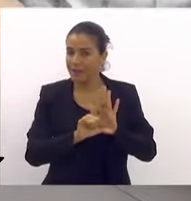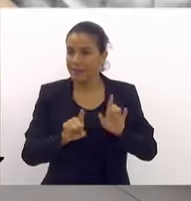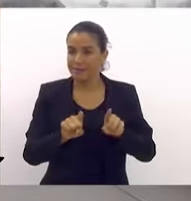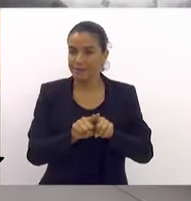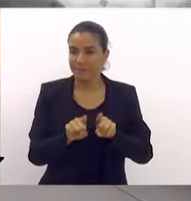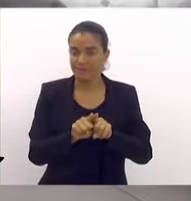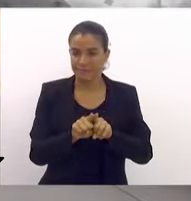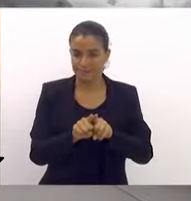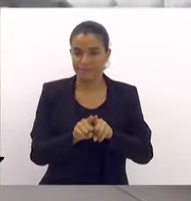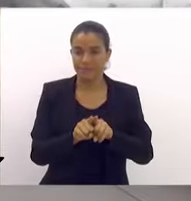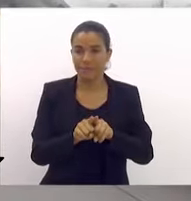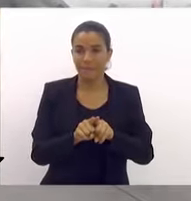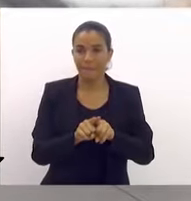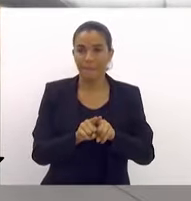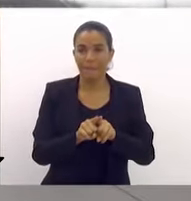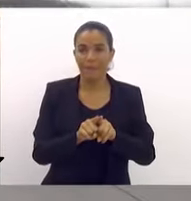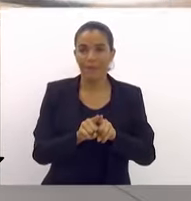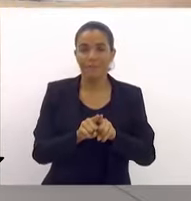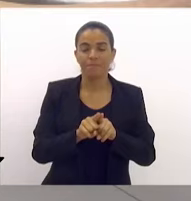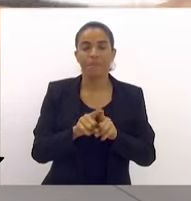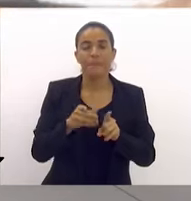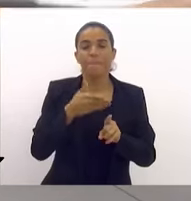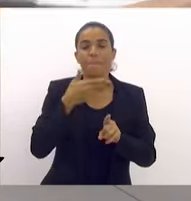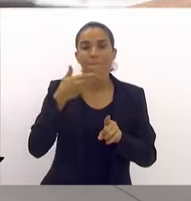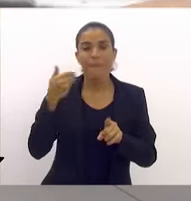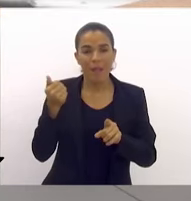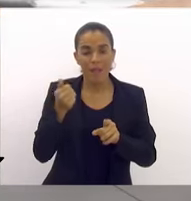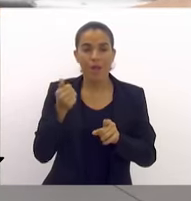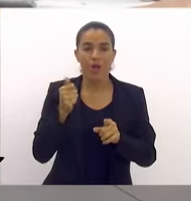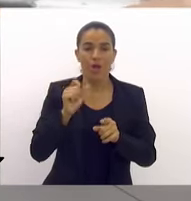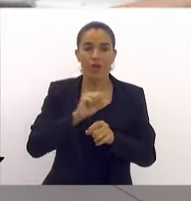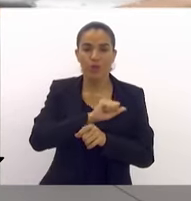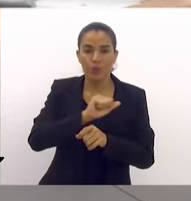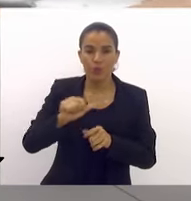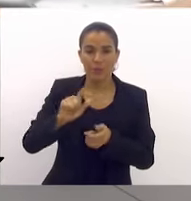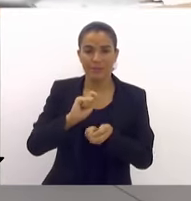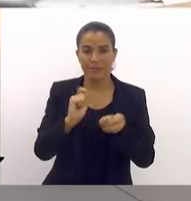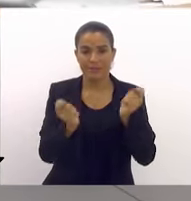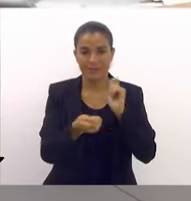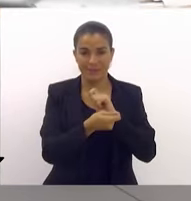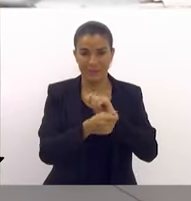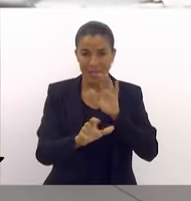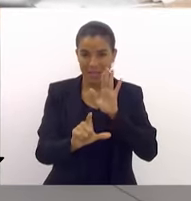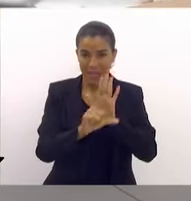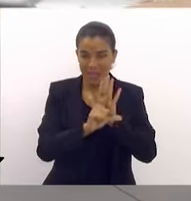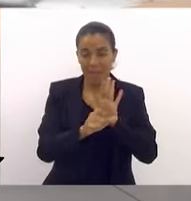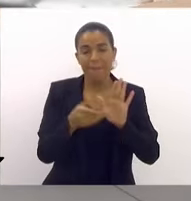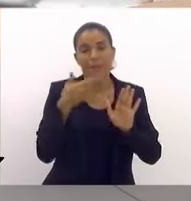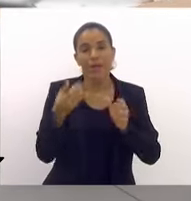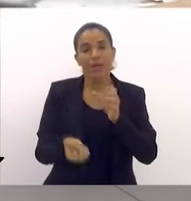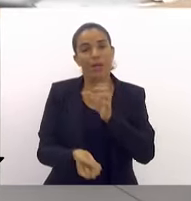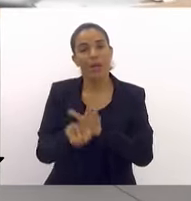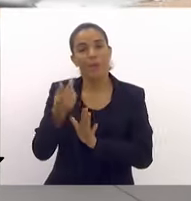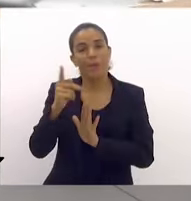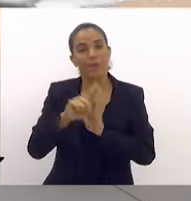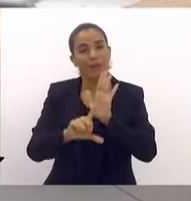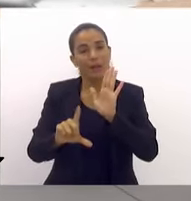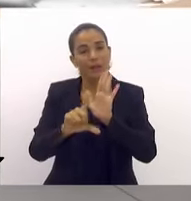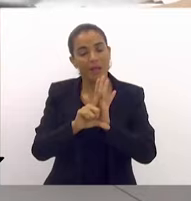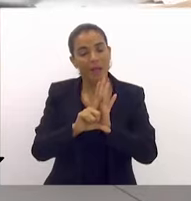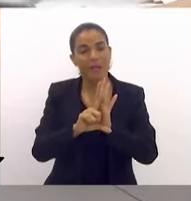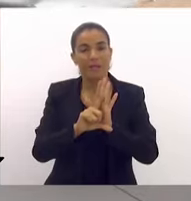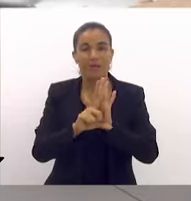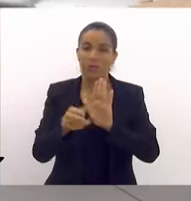ao invés da gente se adaptar à lei, a gente faria um projeto de lei cuja base seria a nossa